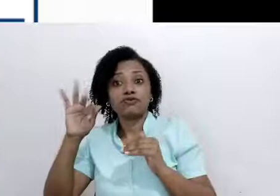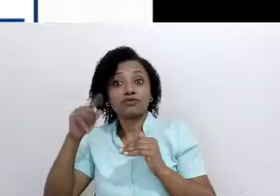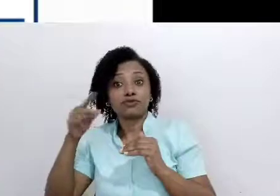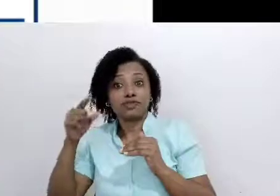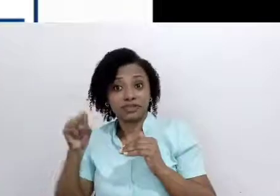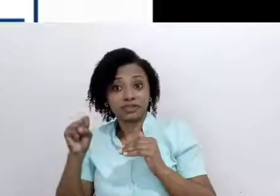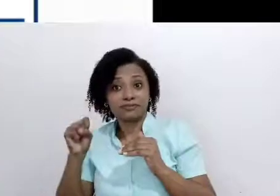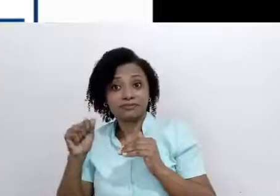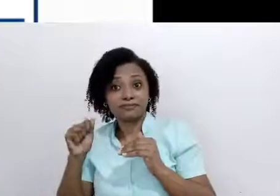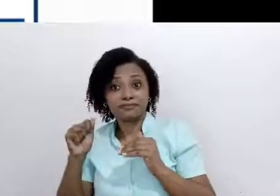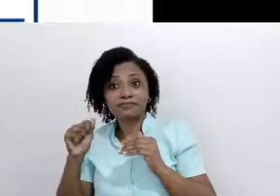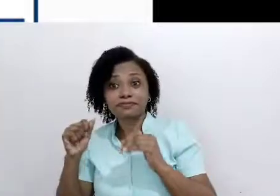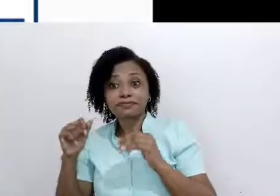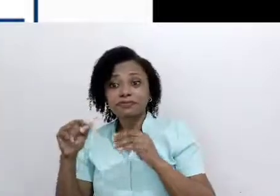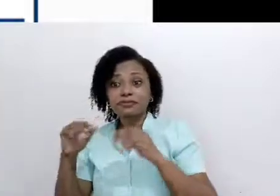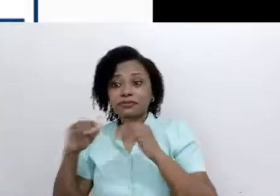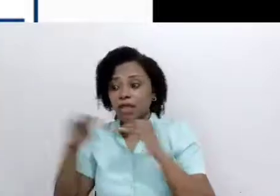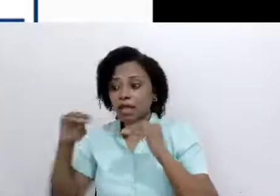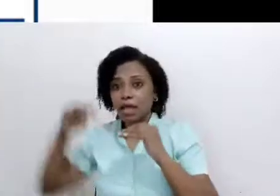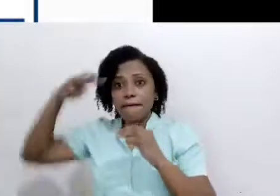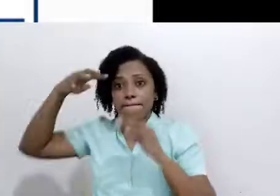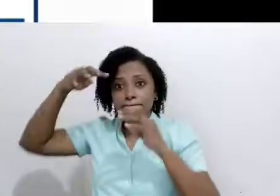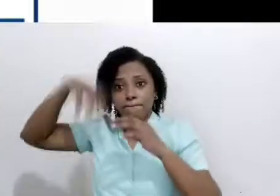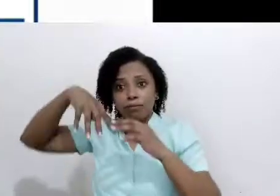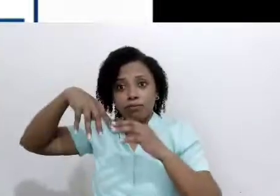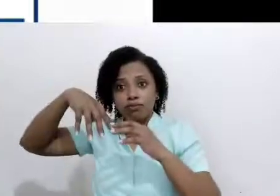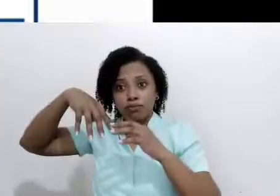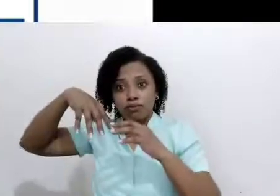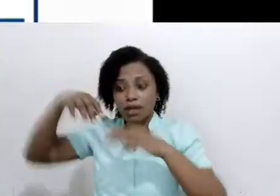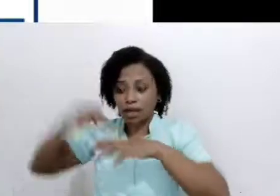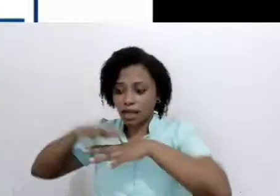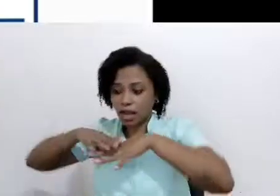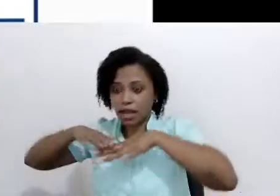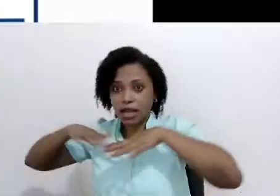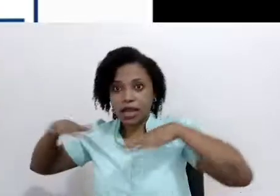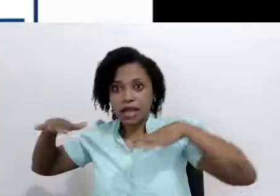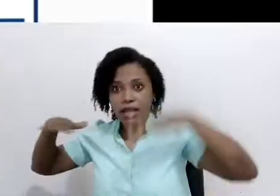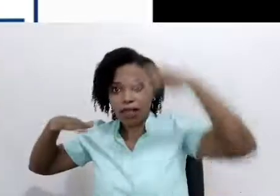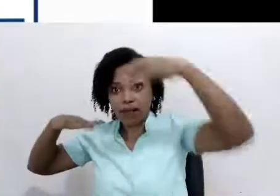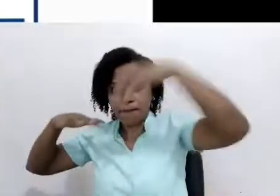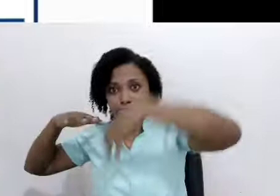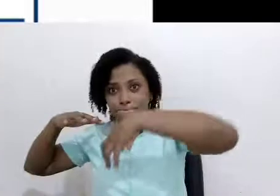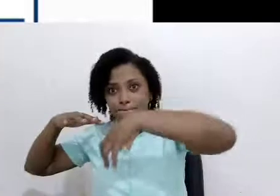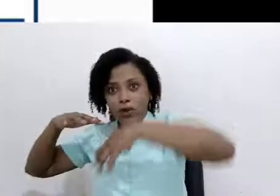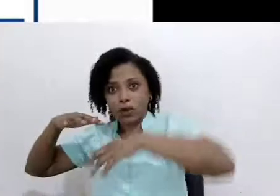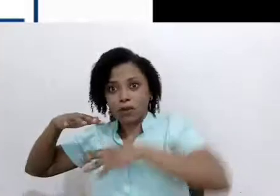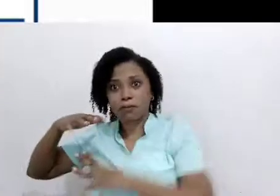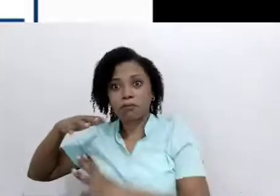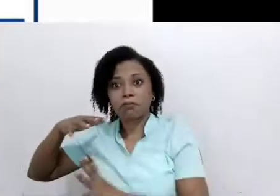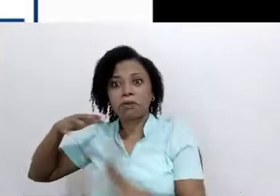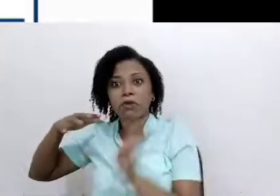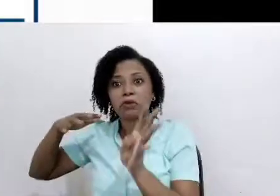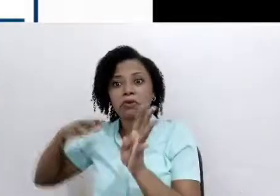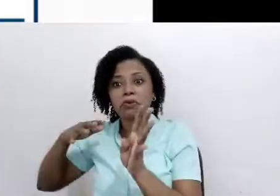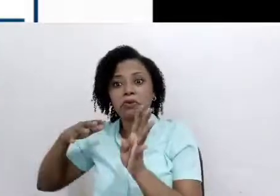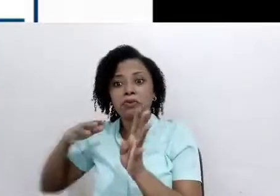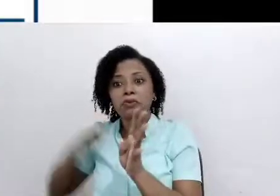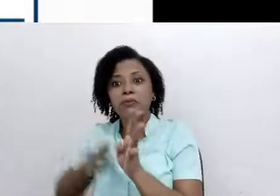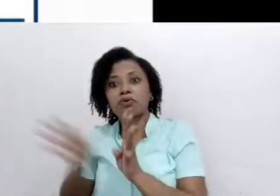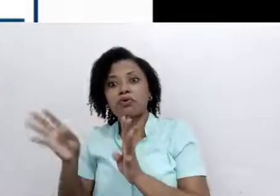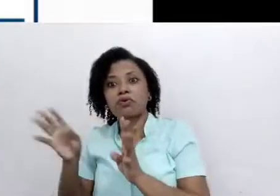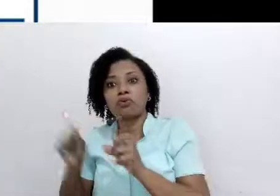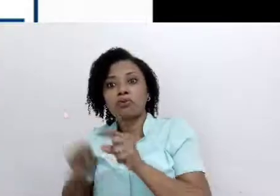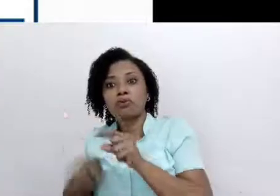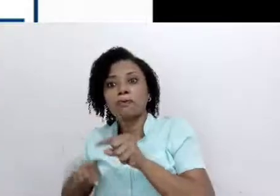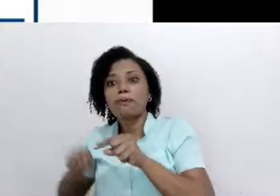difusa, a luz chega todos paralelos em uma superfície e essa superfície absorve,